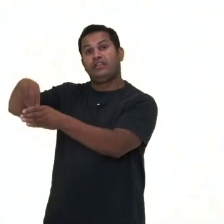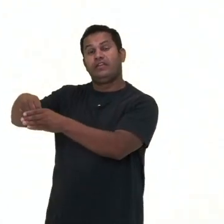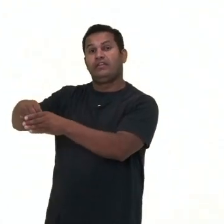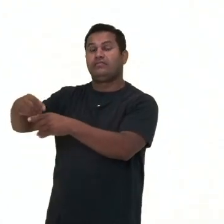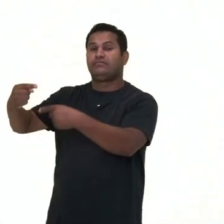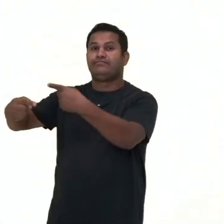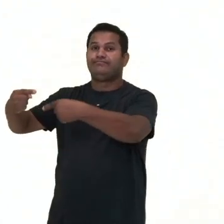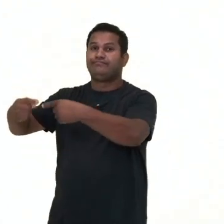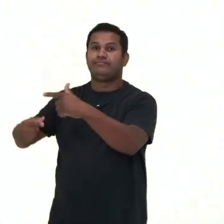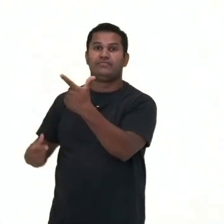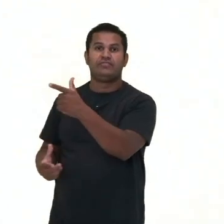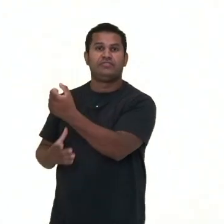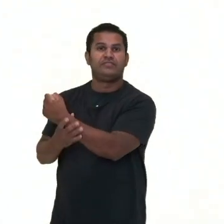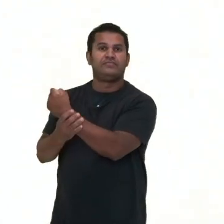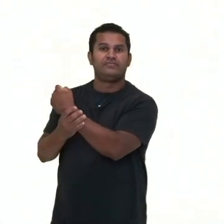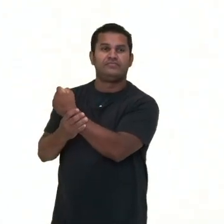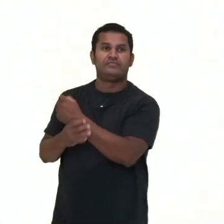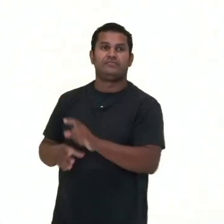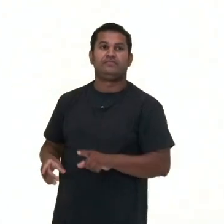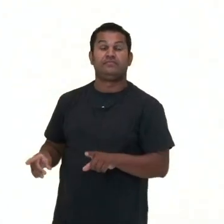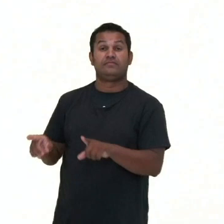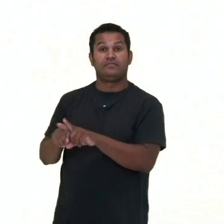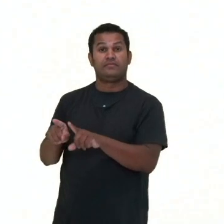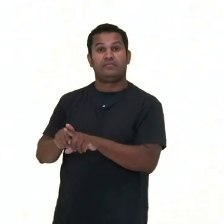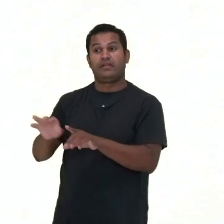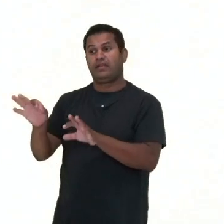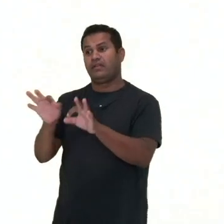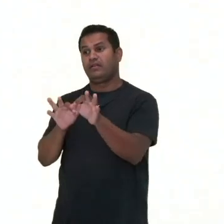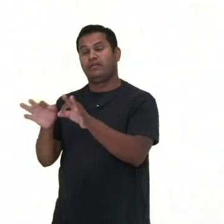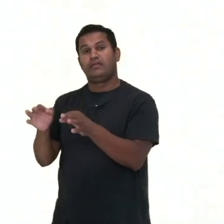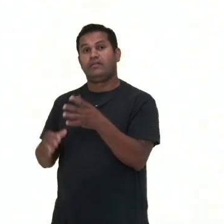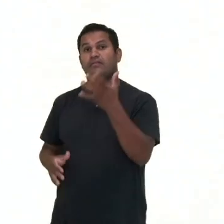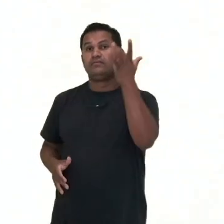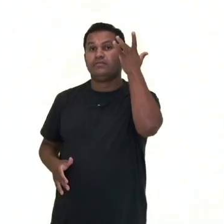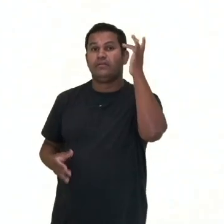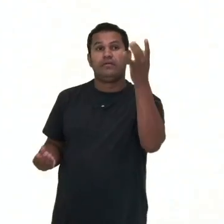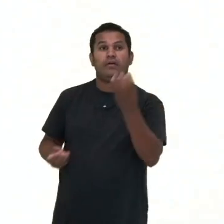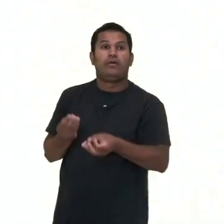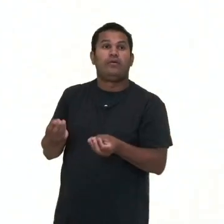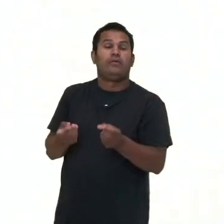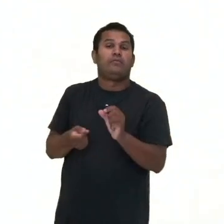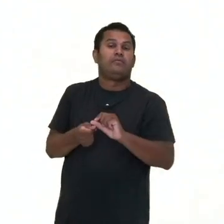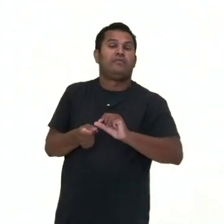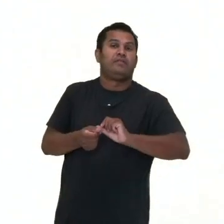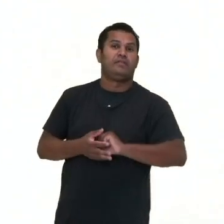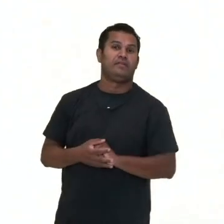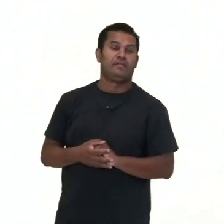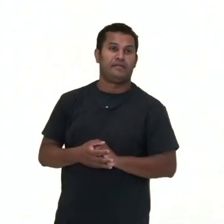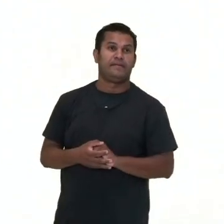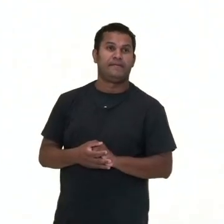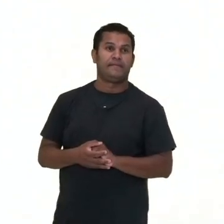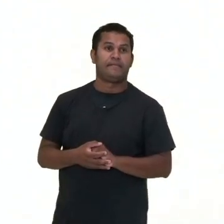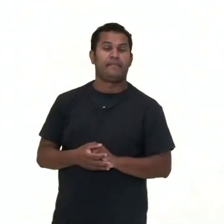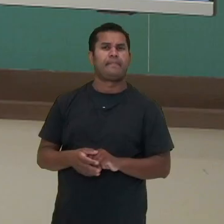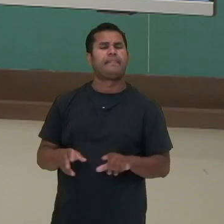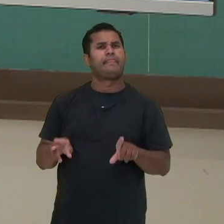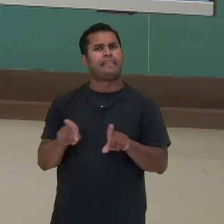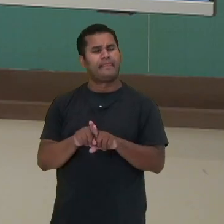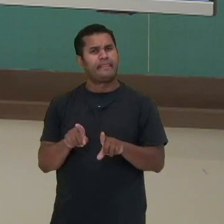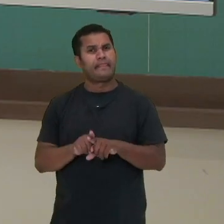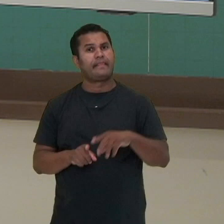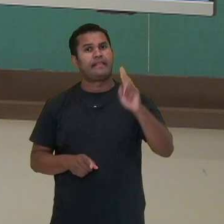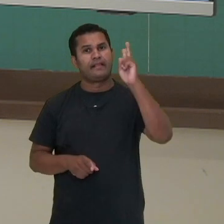entre outros fatores, refrearam então a expansão de tais países na época dos descobrimentos. Porque lembra que a gente falou lá